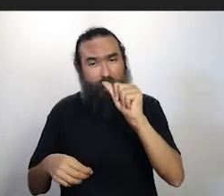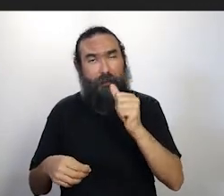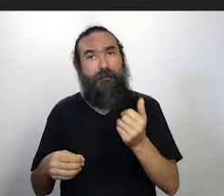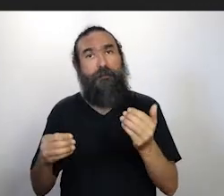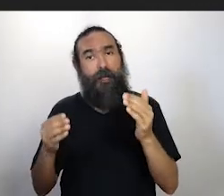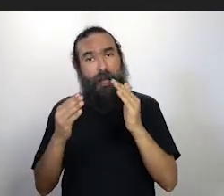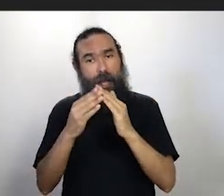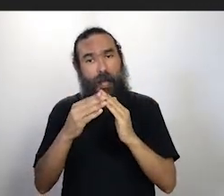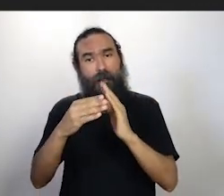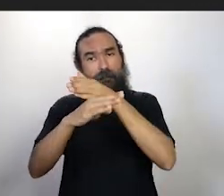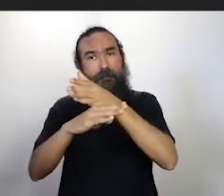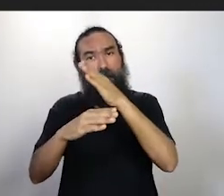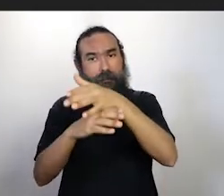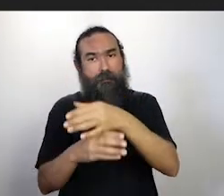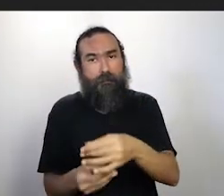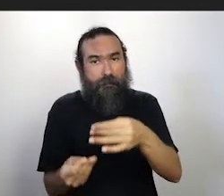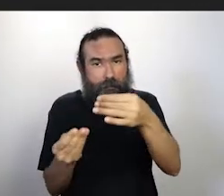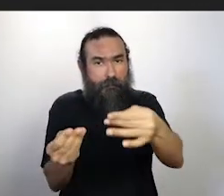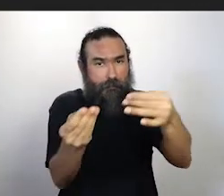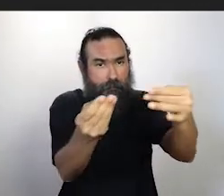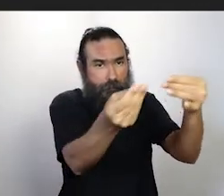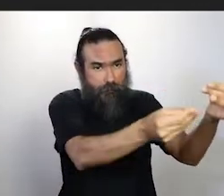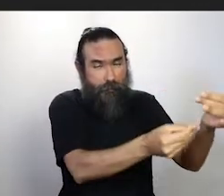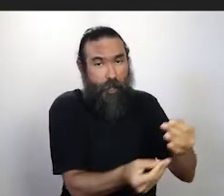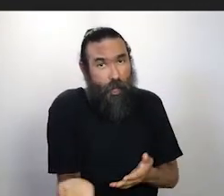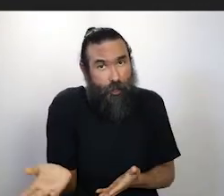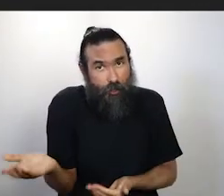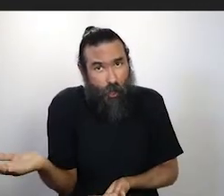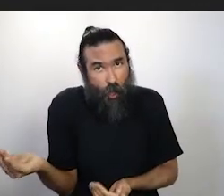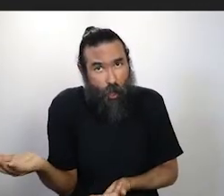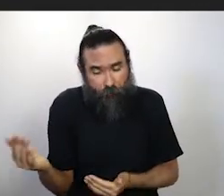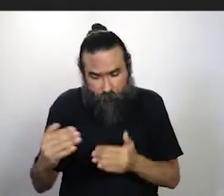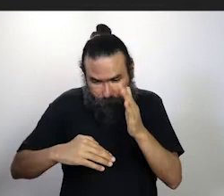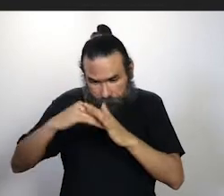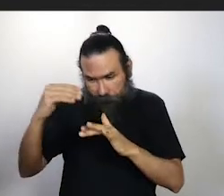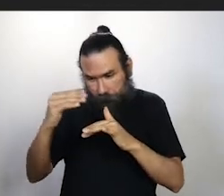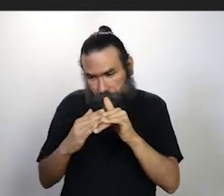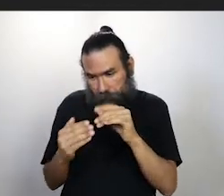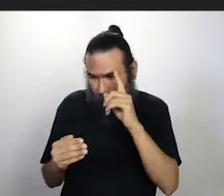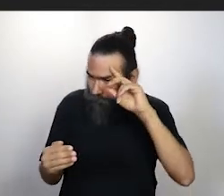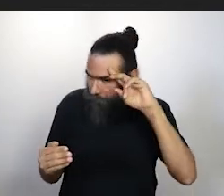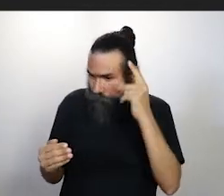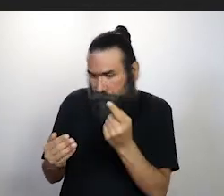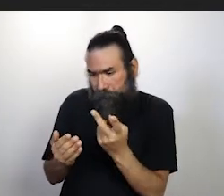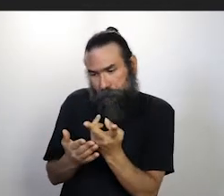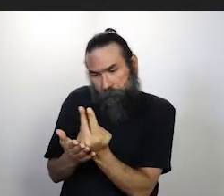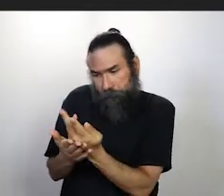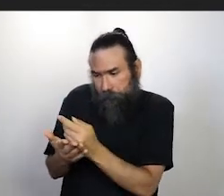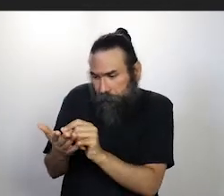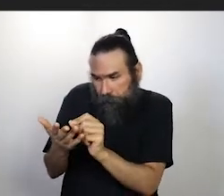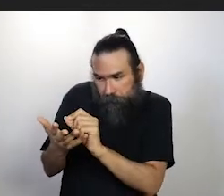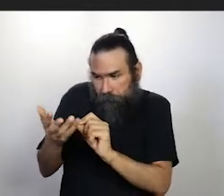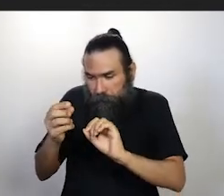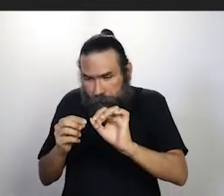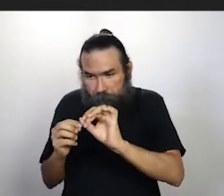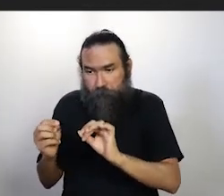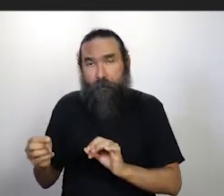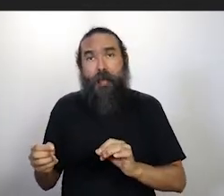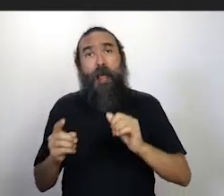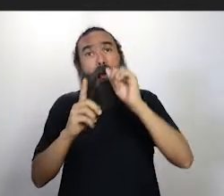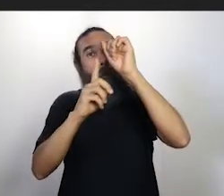casas, a criança e o adolescente personaliza ela, né? E todos os meses a gente vai nas casas das